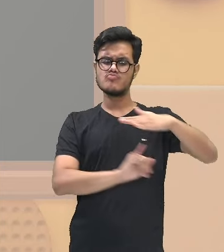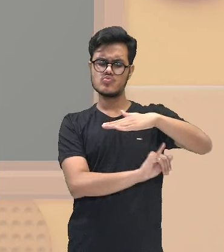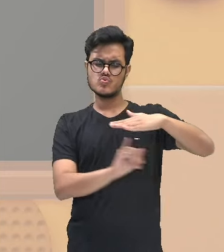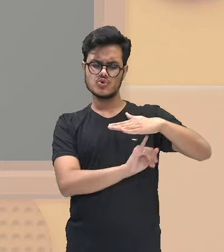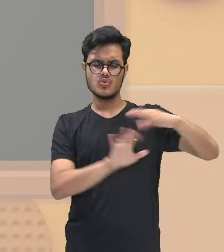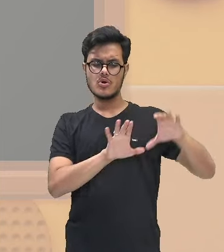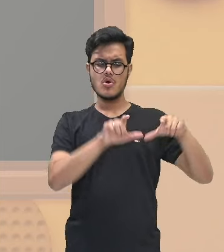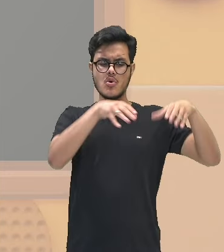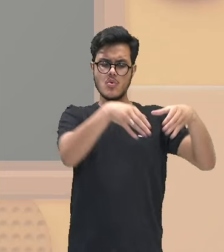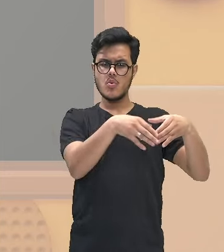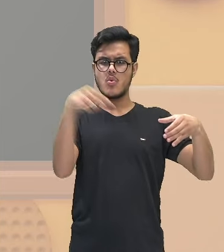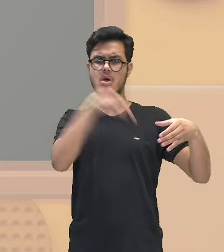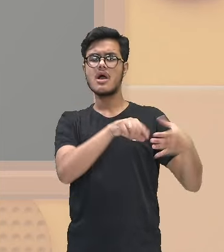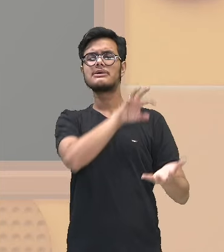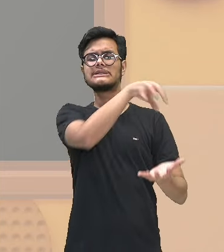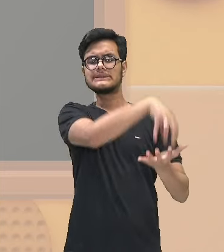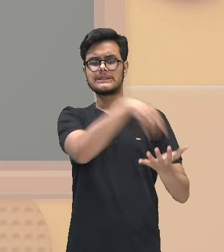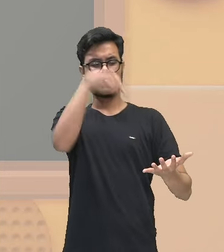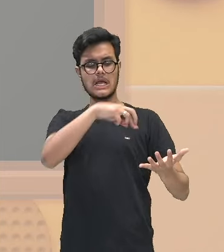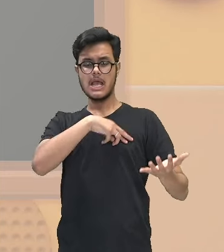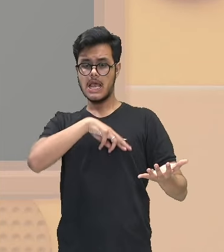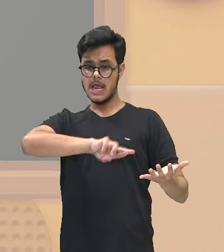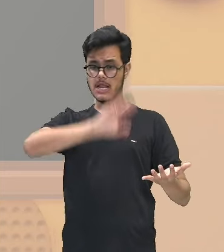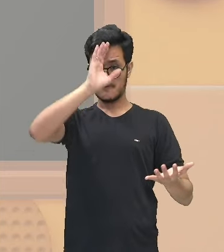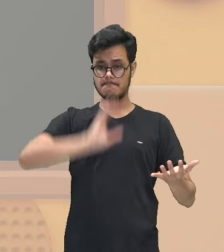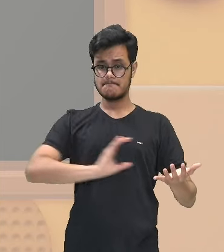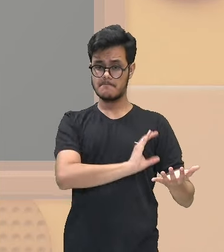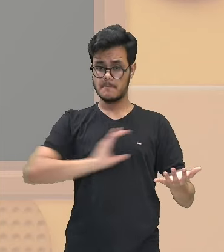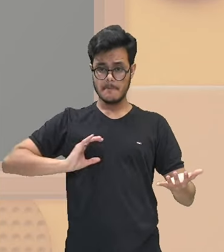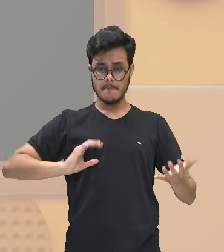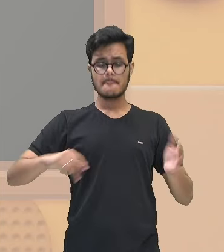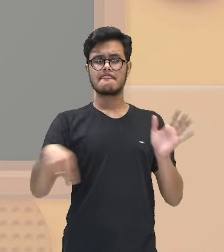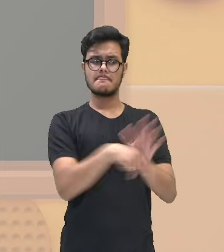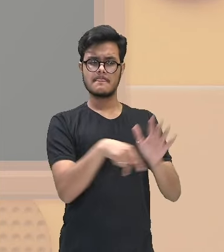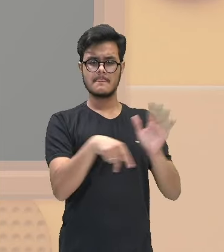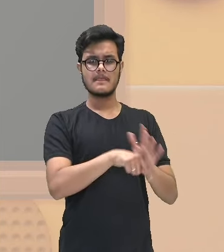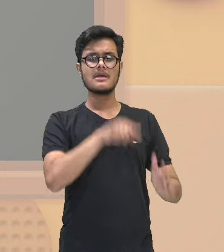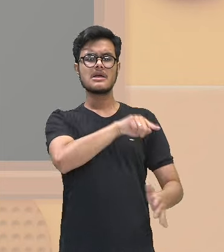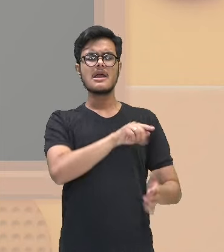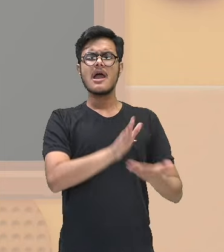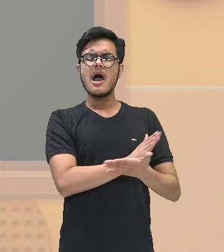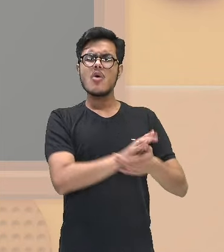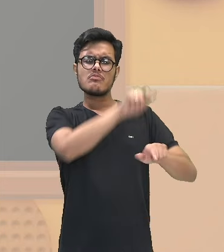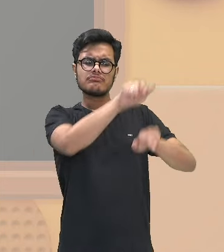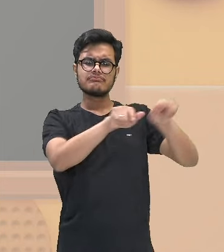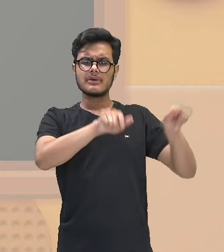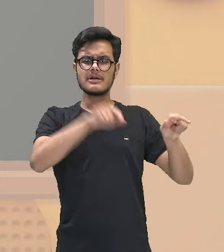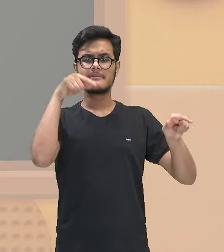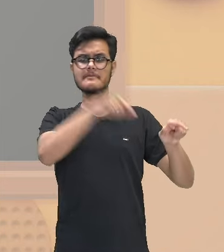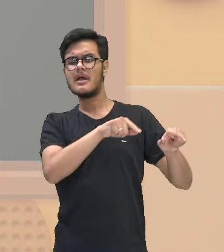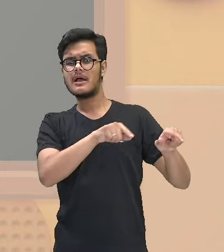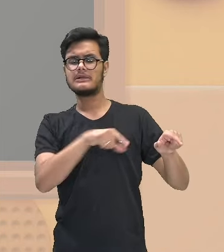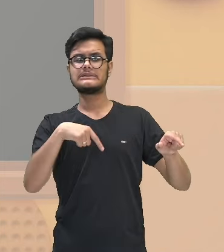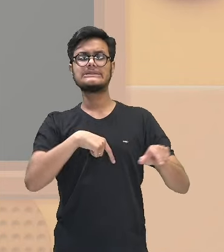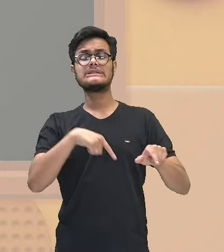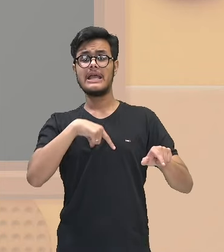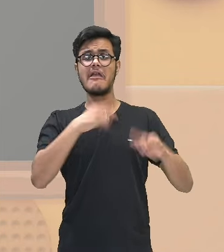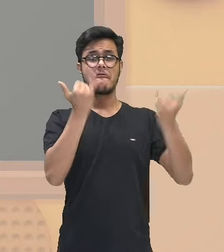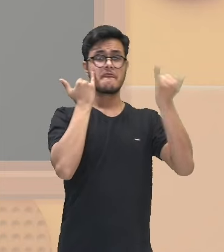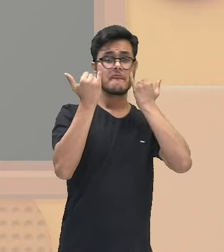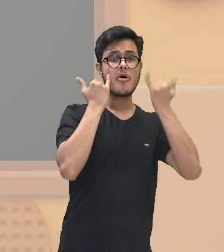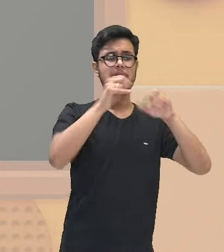locais de reclusão religiosa da Igreja Católica, havia ali os monges que estavam tendo acesso a esse